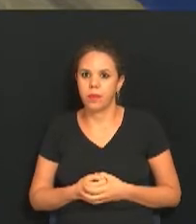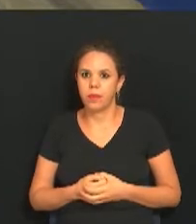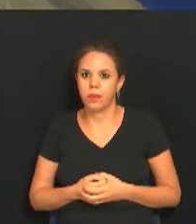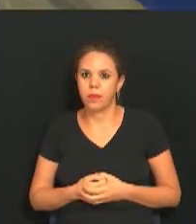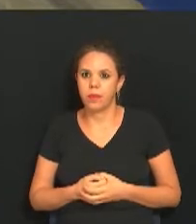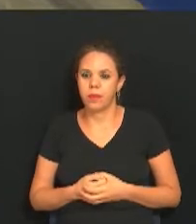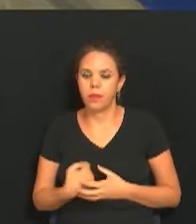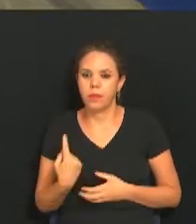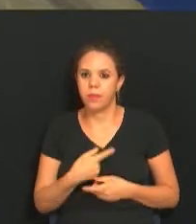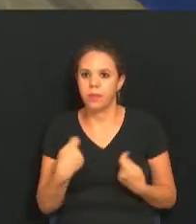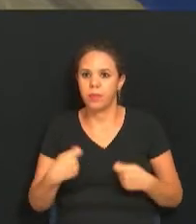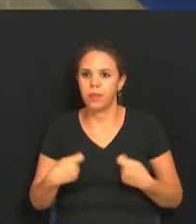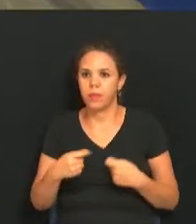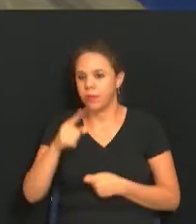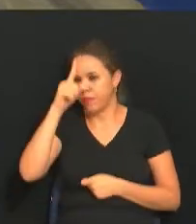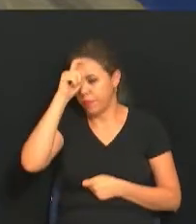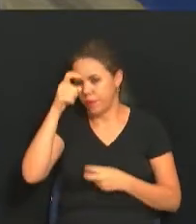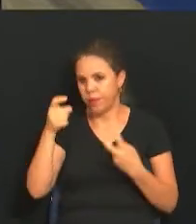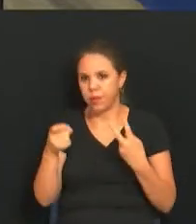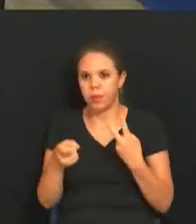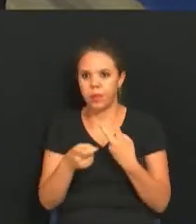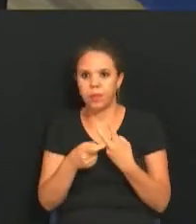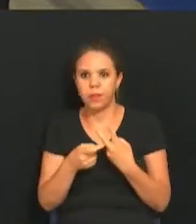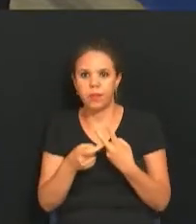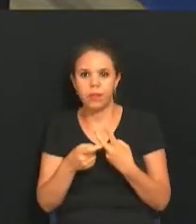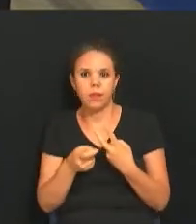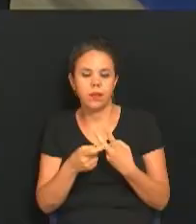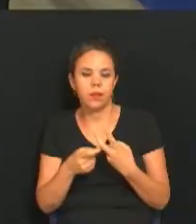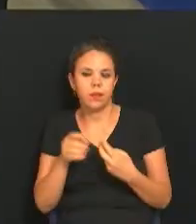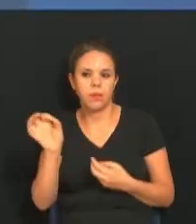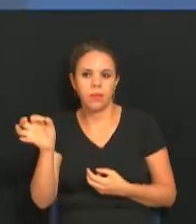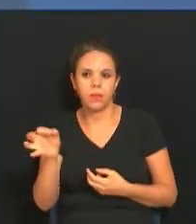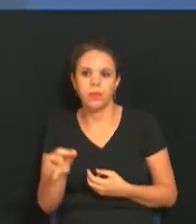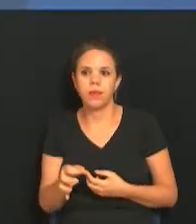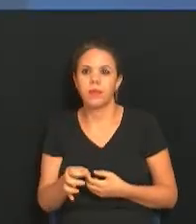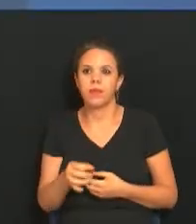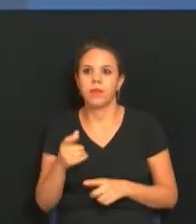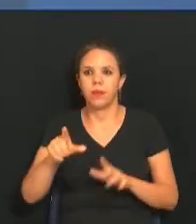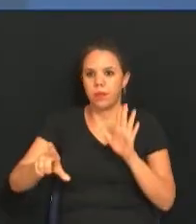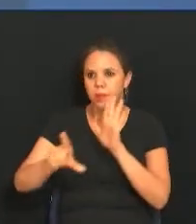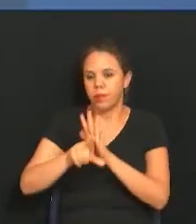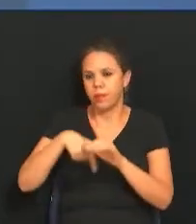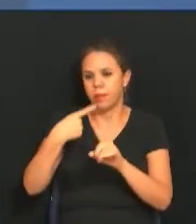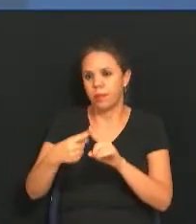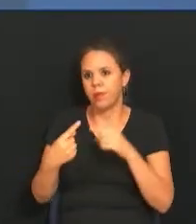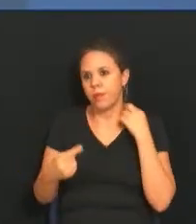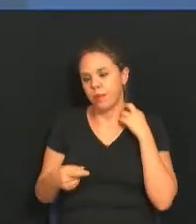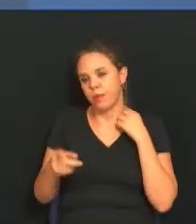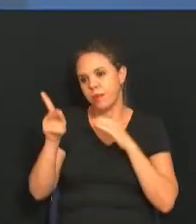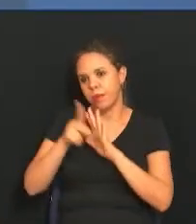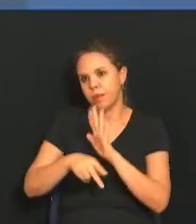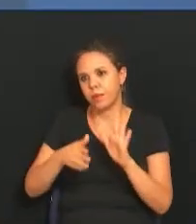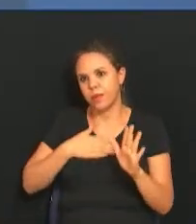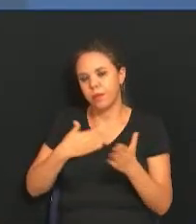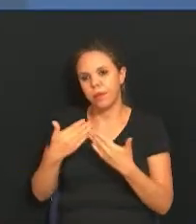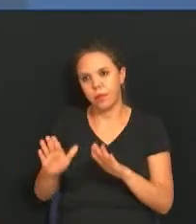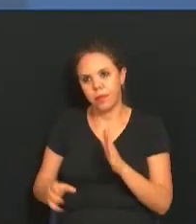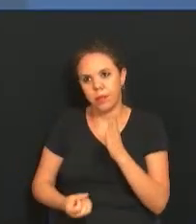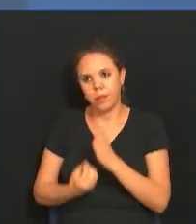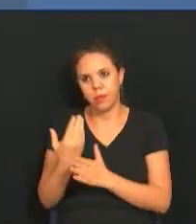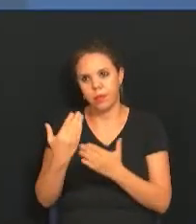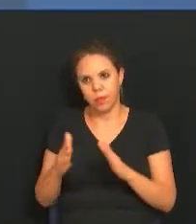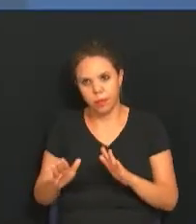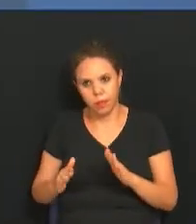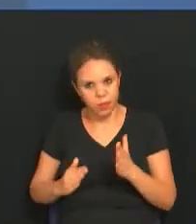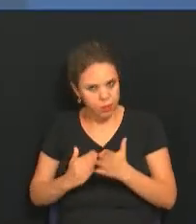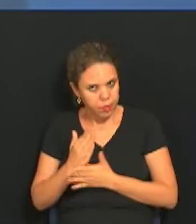também precisa de um hospital veterinário? Com certeza, é mais uma lei de um projeto meu que saiu,